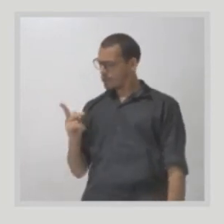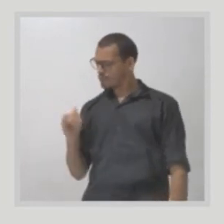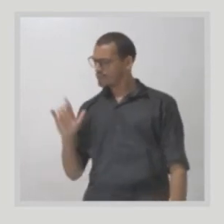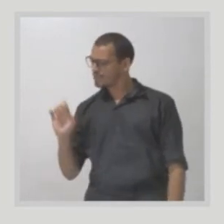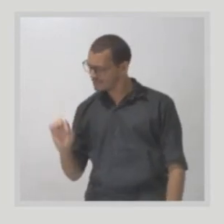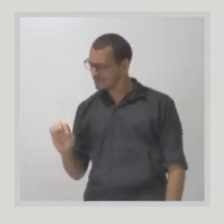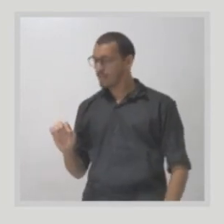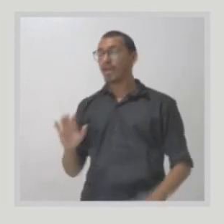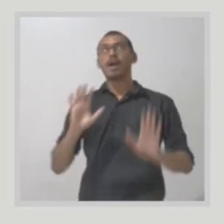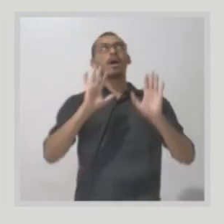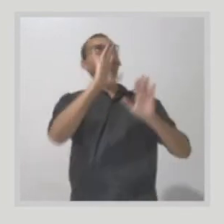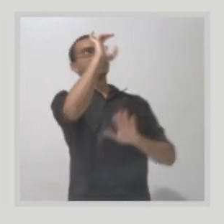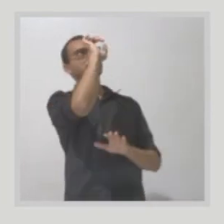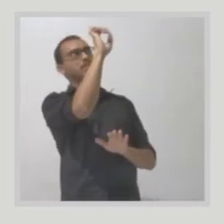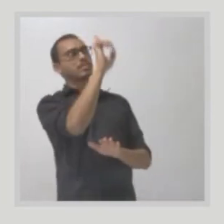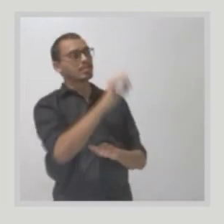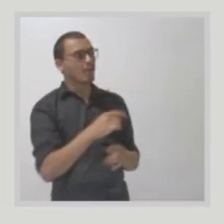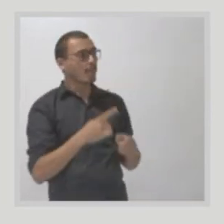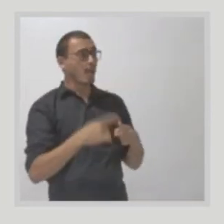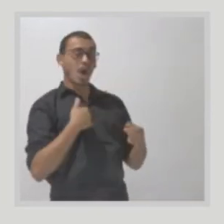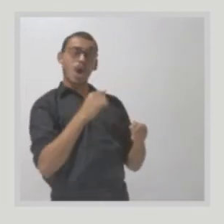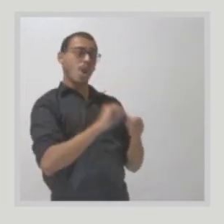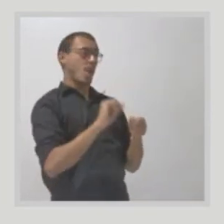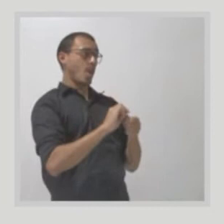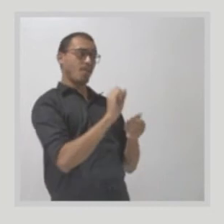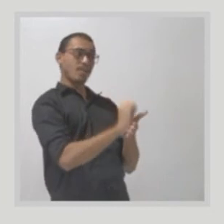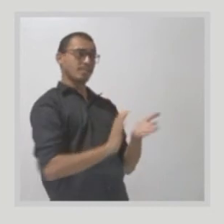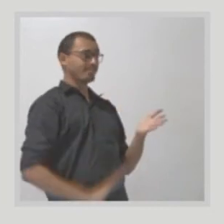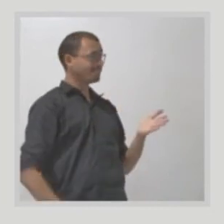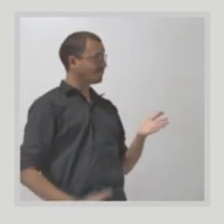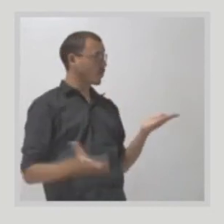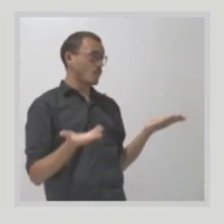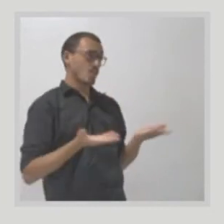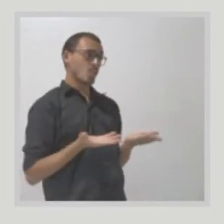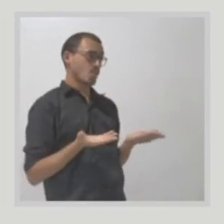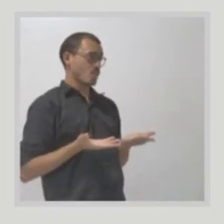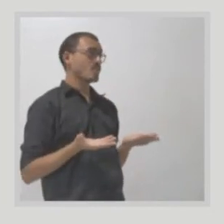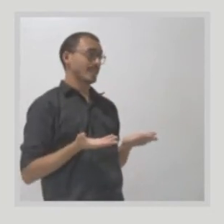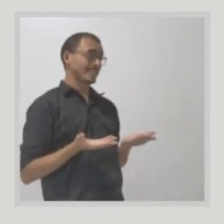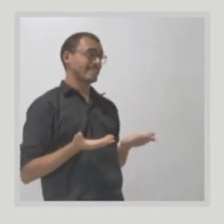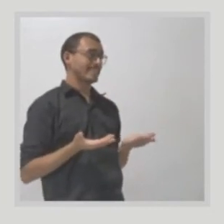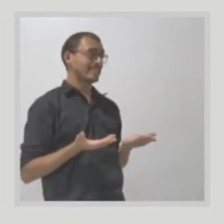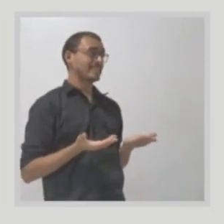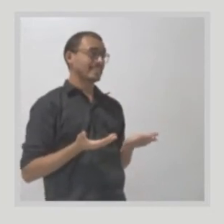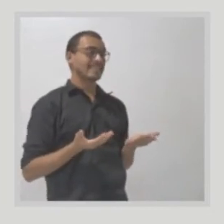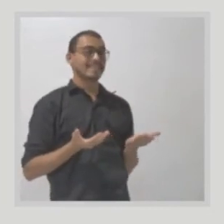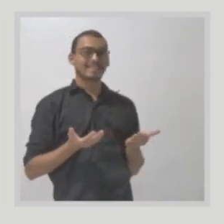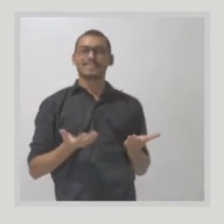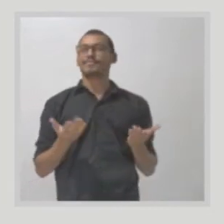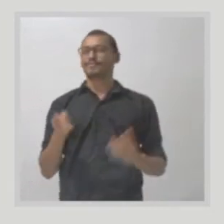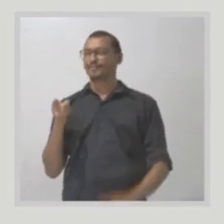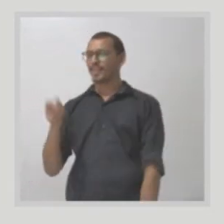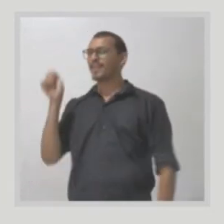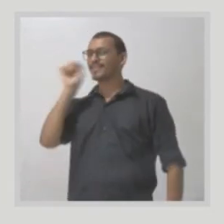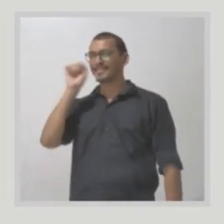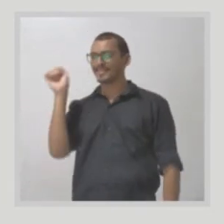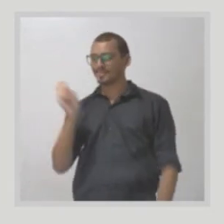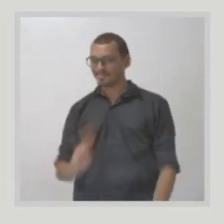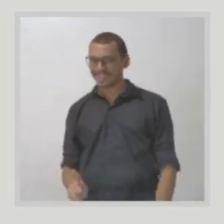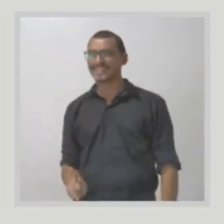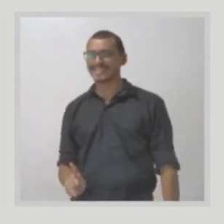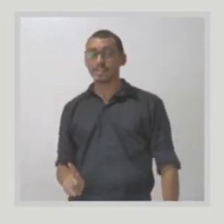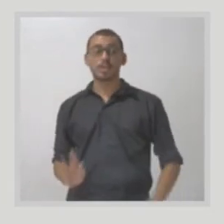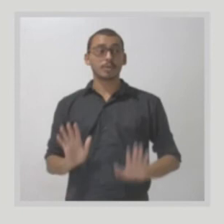bem, professora, porque eu não fiz a lição de casa hoje. Esse Chico, muito esperto, né?